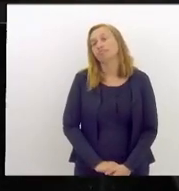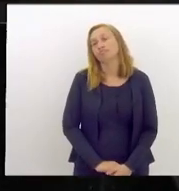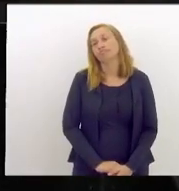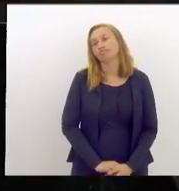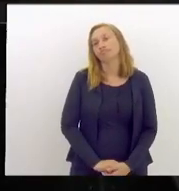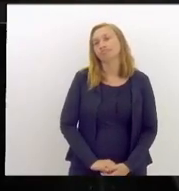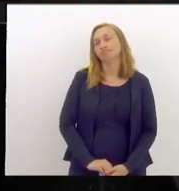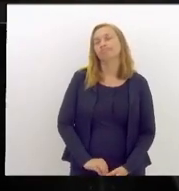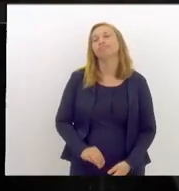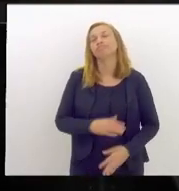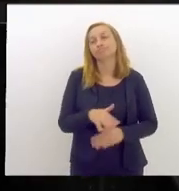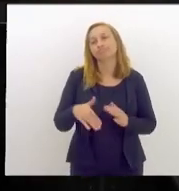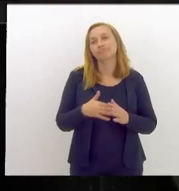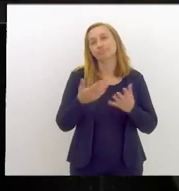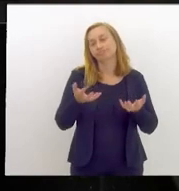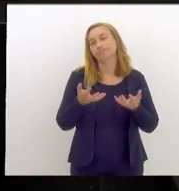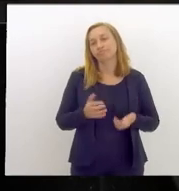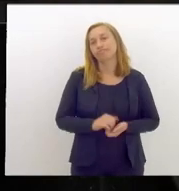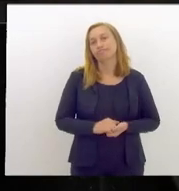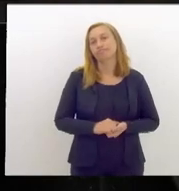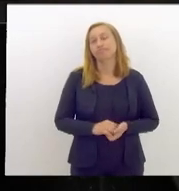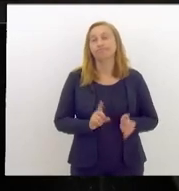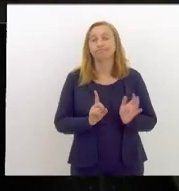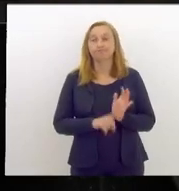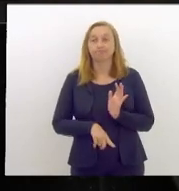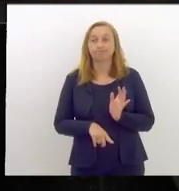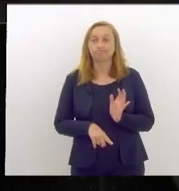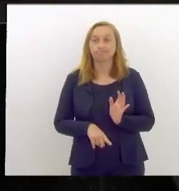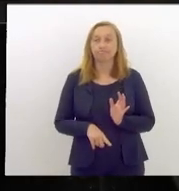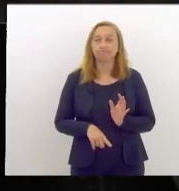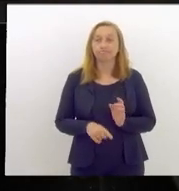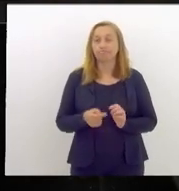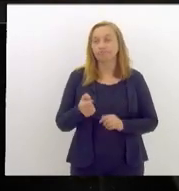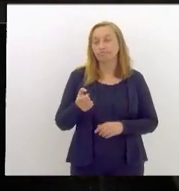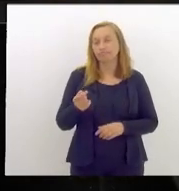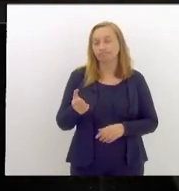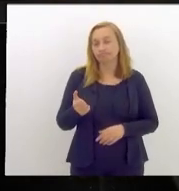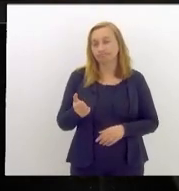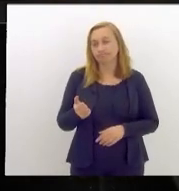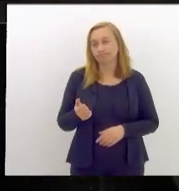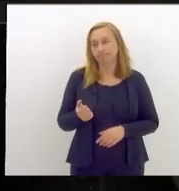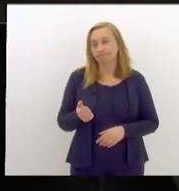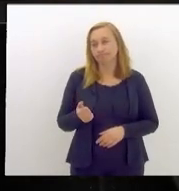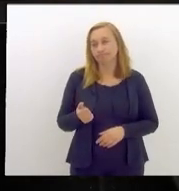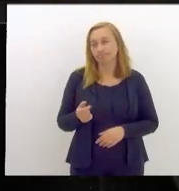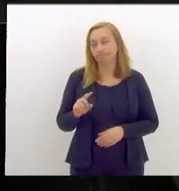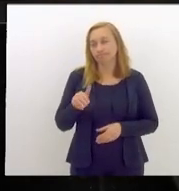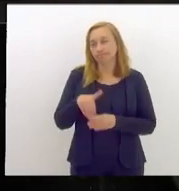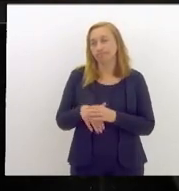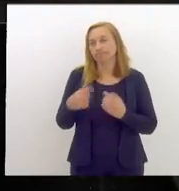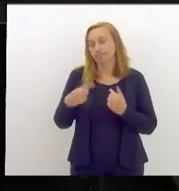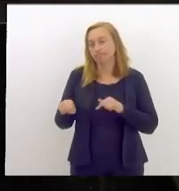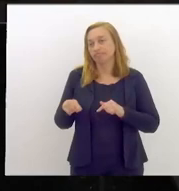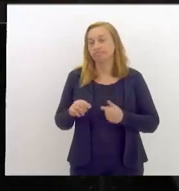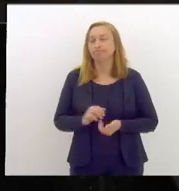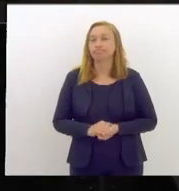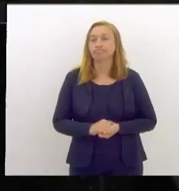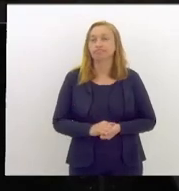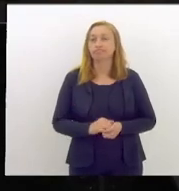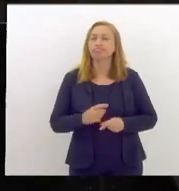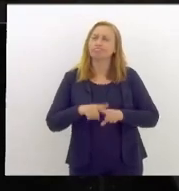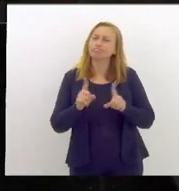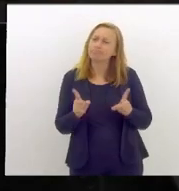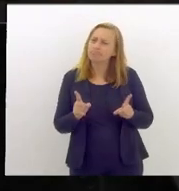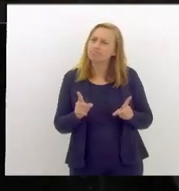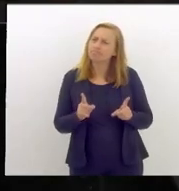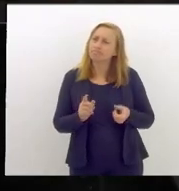então todos queriam menos esses poucos abnegados que votaram contra Mas